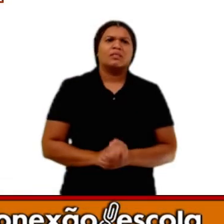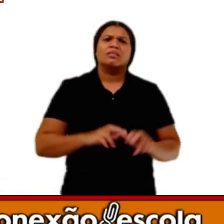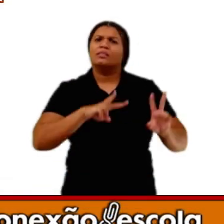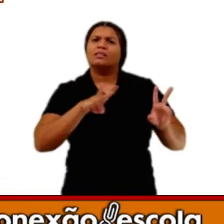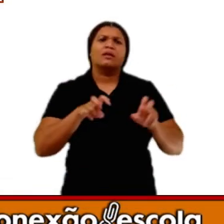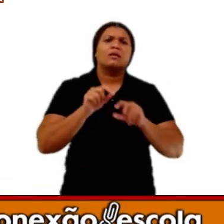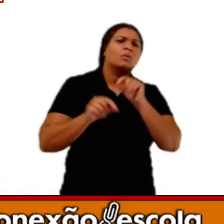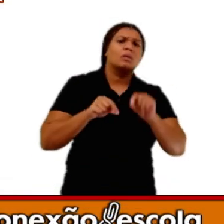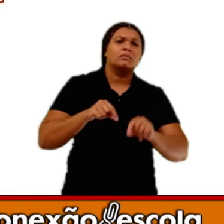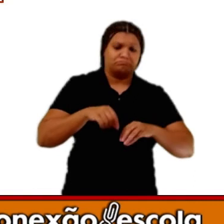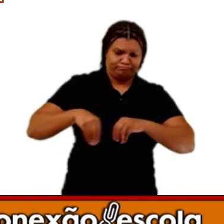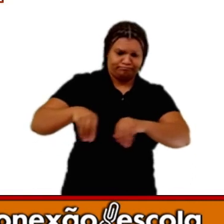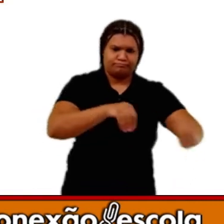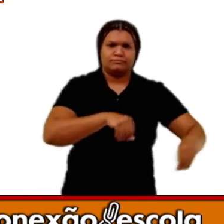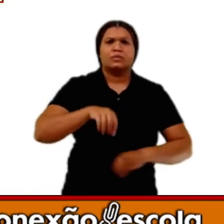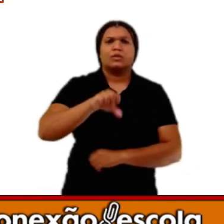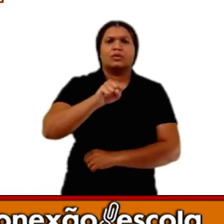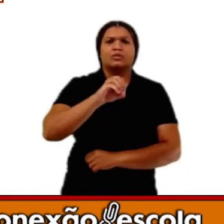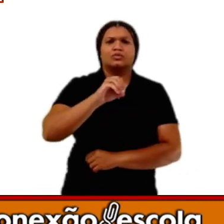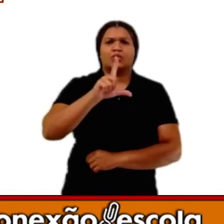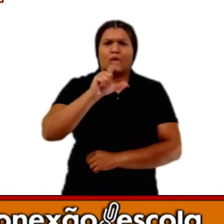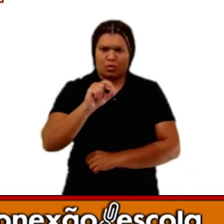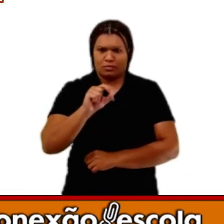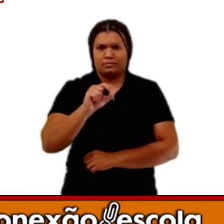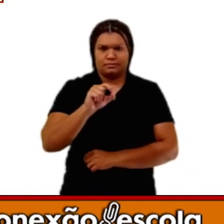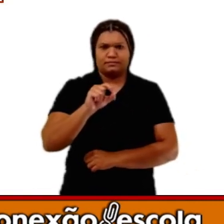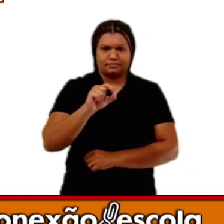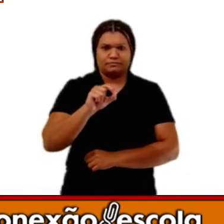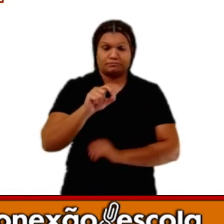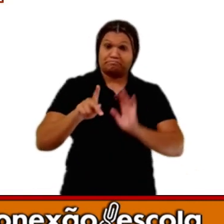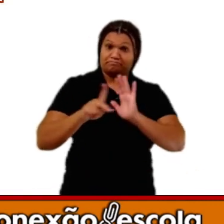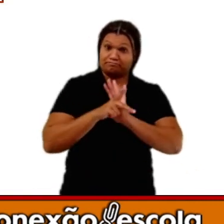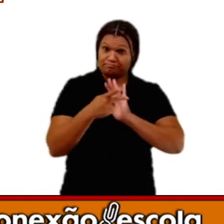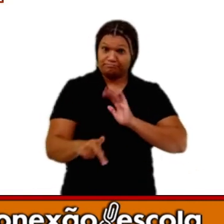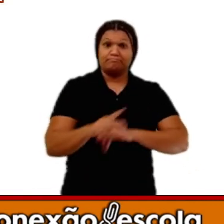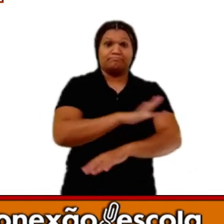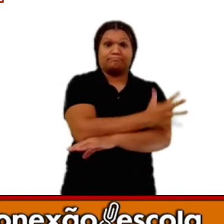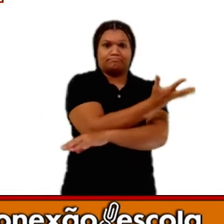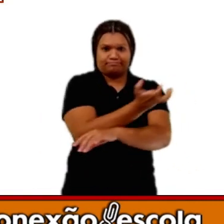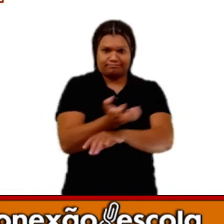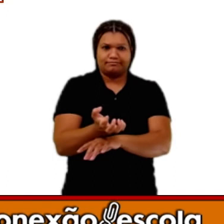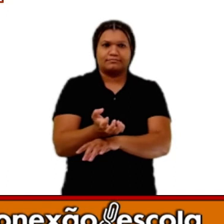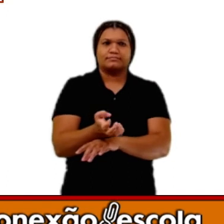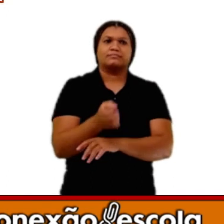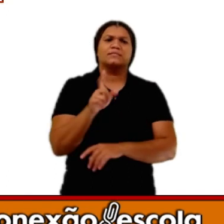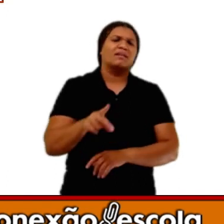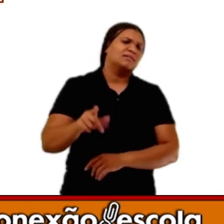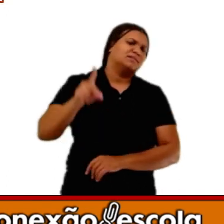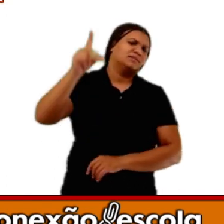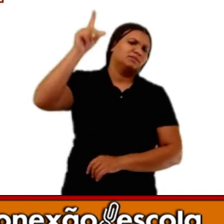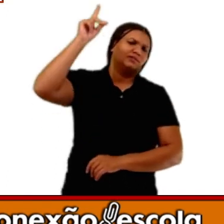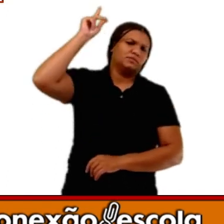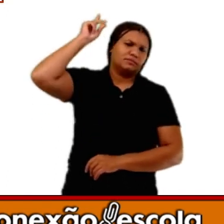o solo do nosso estado de Goiás, o solo do nosso Cerrado é um solo antigo